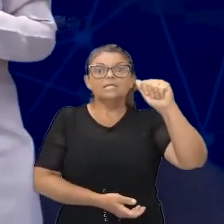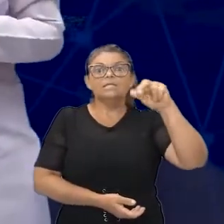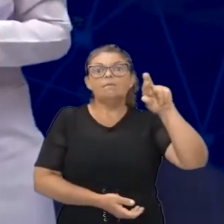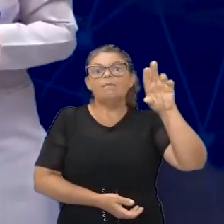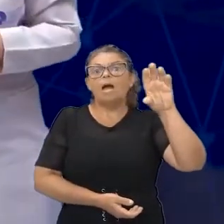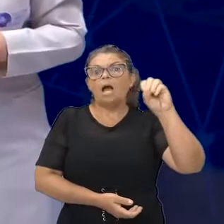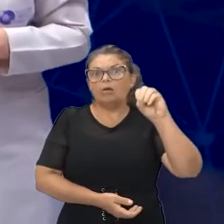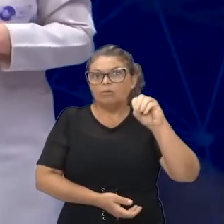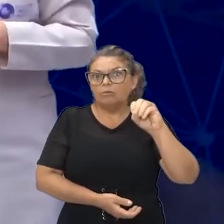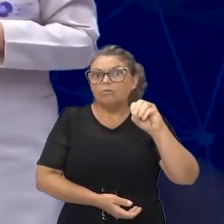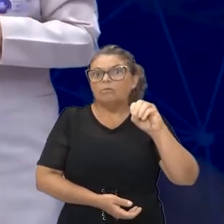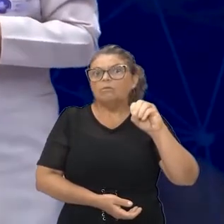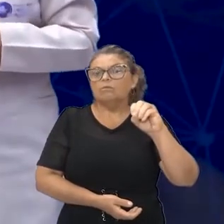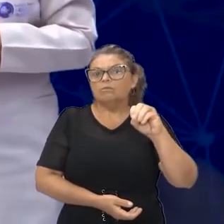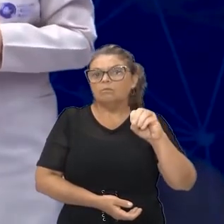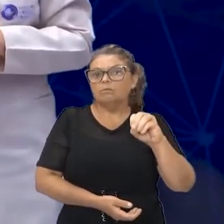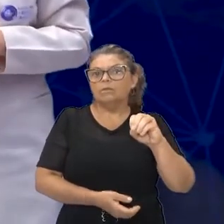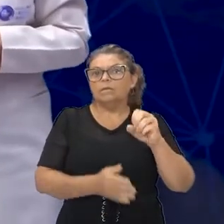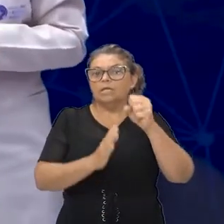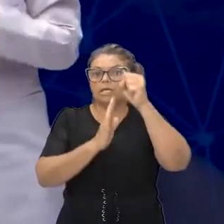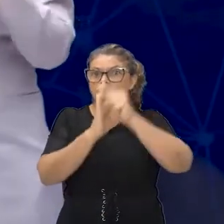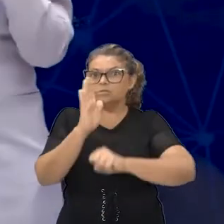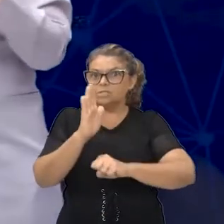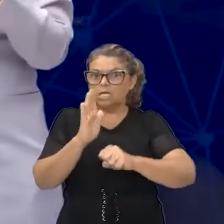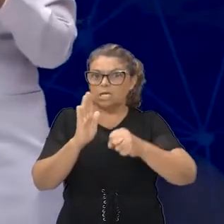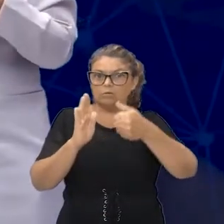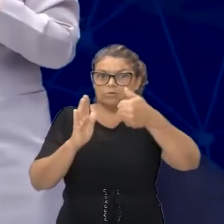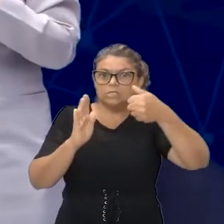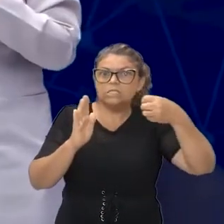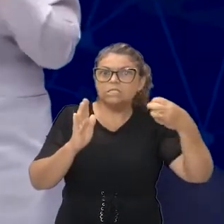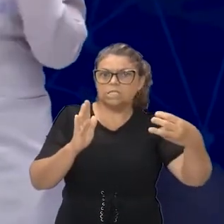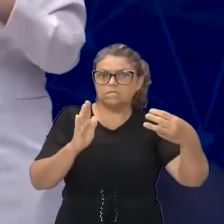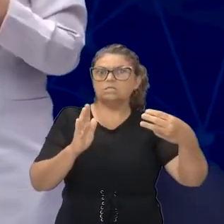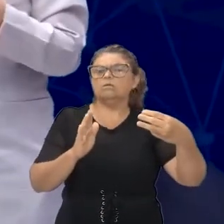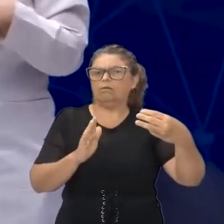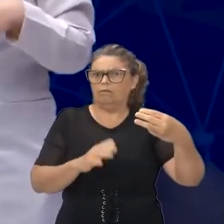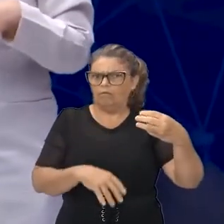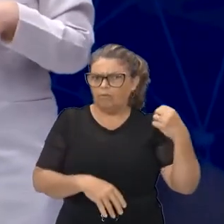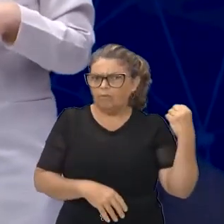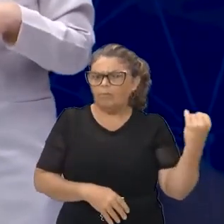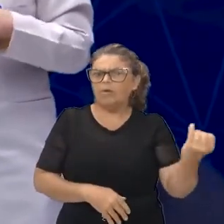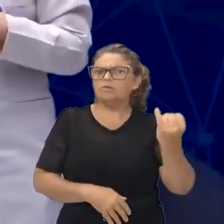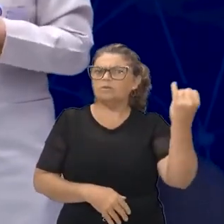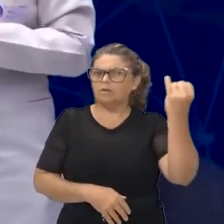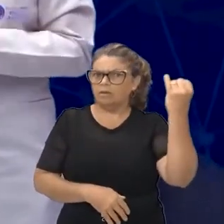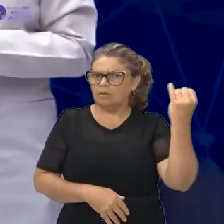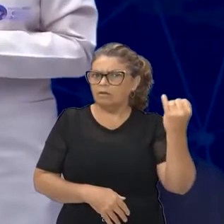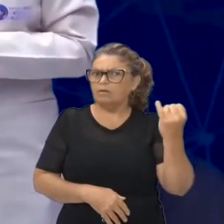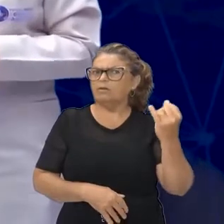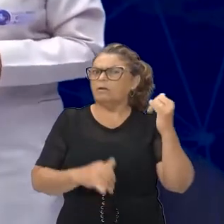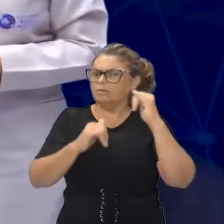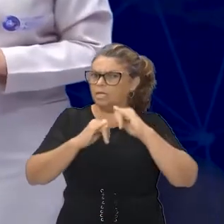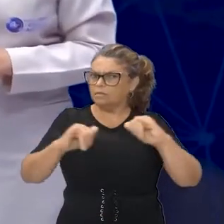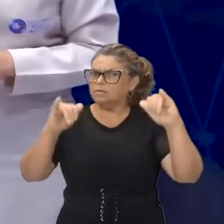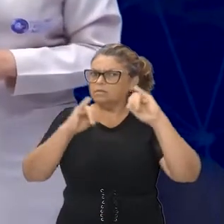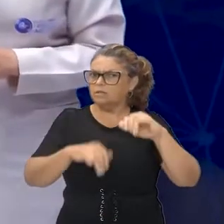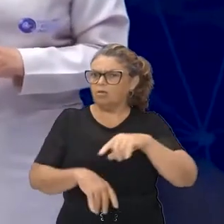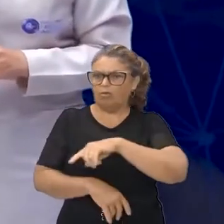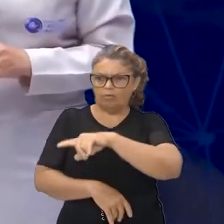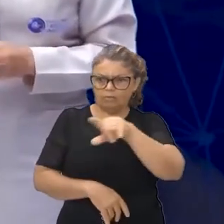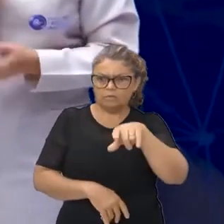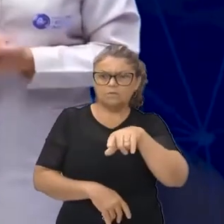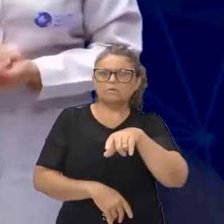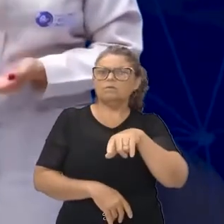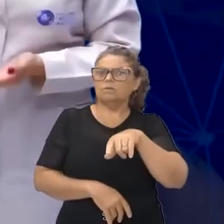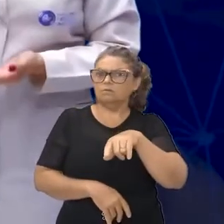China? Exatamente, lá no século XIII, Marcos Polo foi fundamental para nos dizer, olha, nós temos ali um Oriente, o pessoal lá, ó,